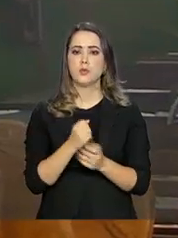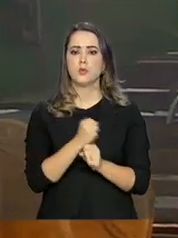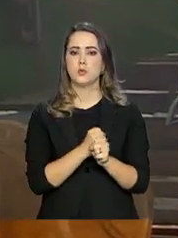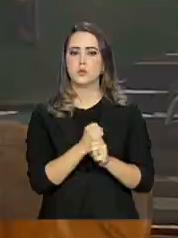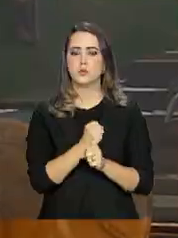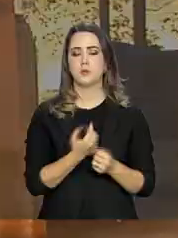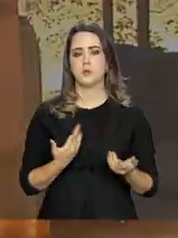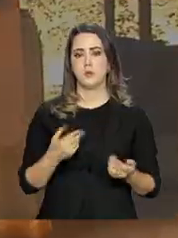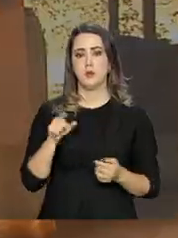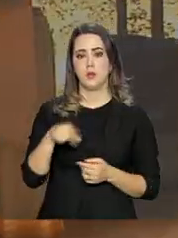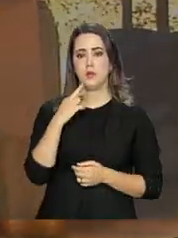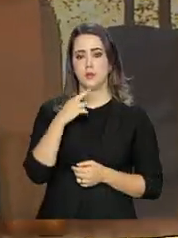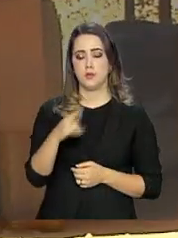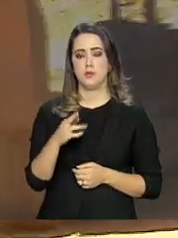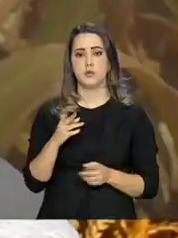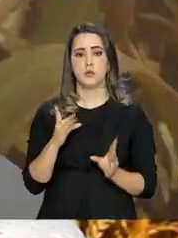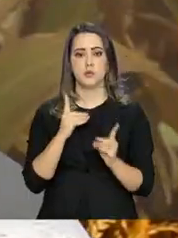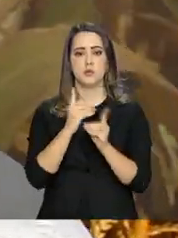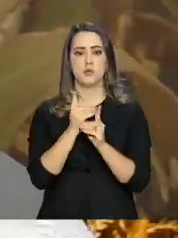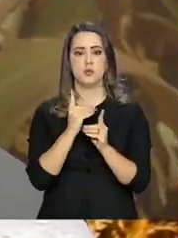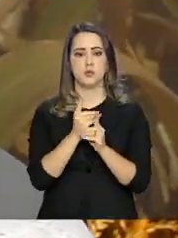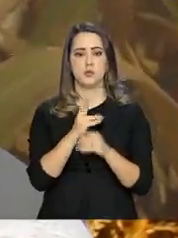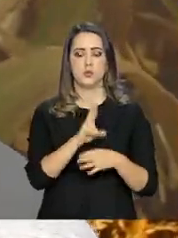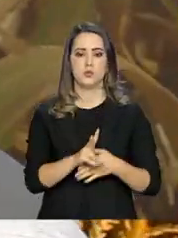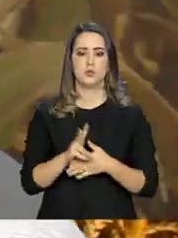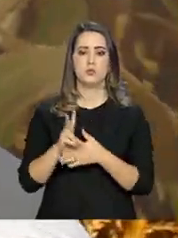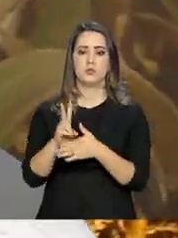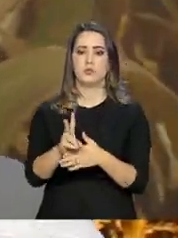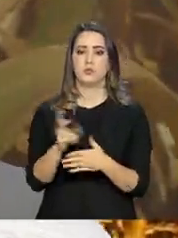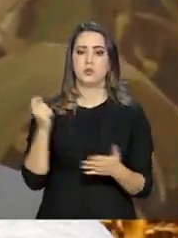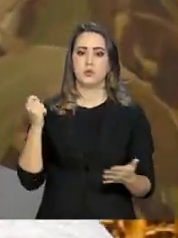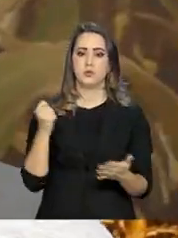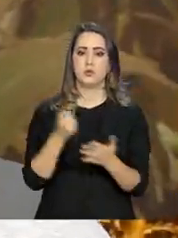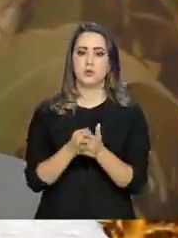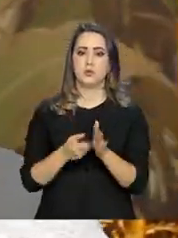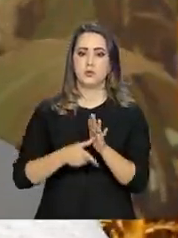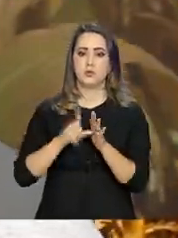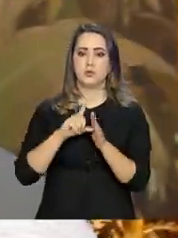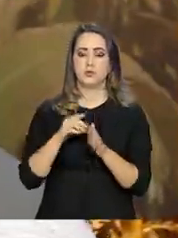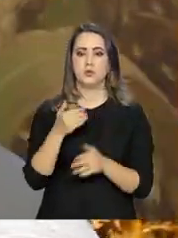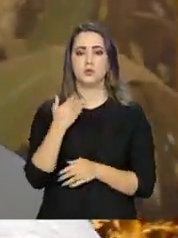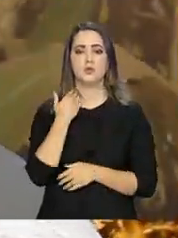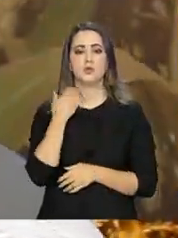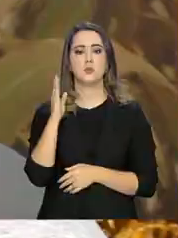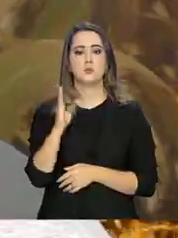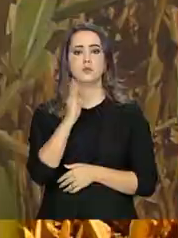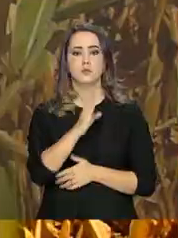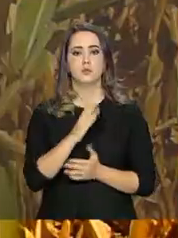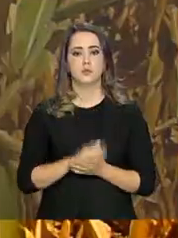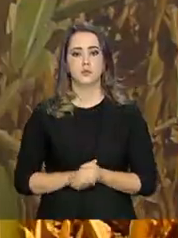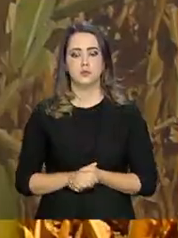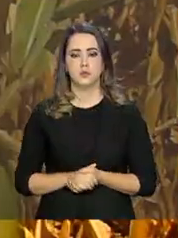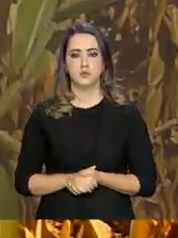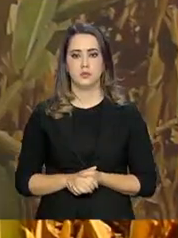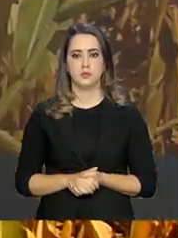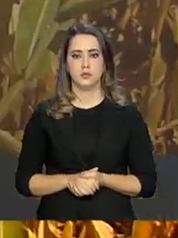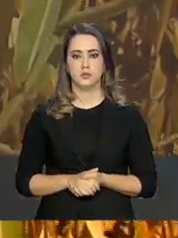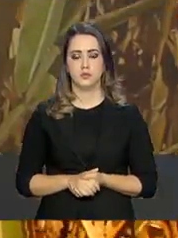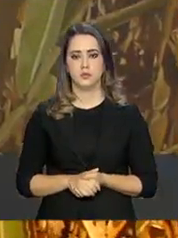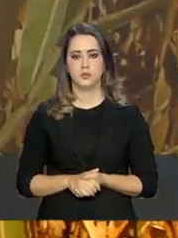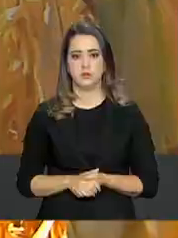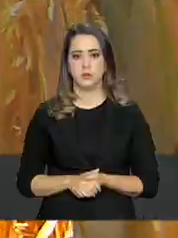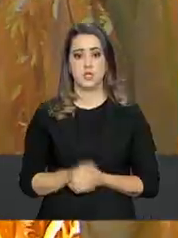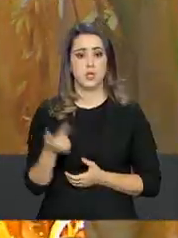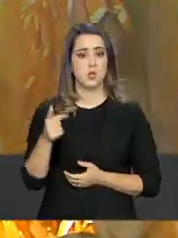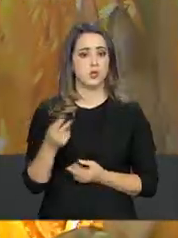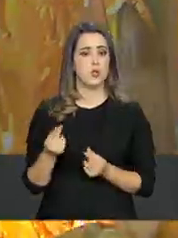a solução encontrada por gilmar foi o crédito de custeio antecipado pelo banco do brasil sem o senhor